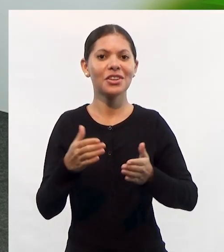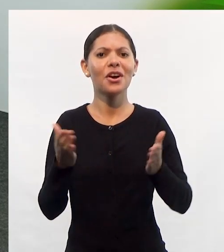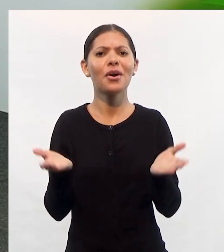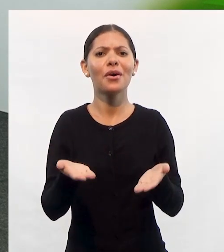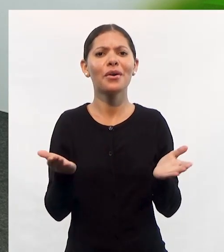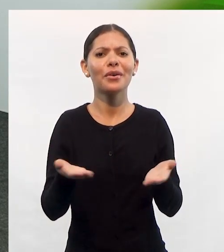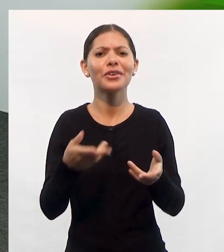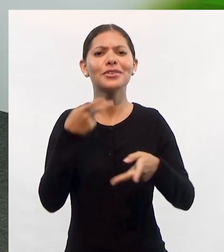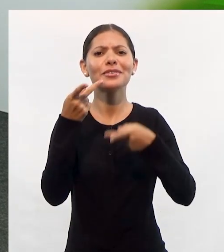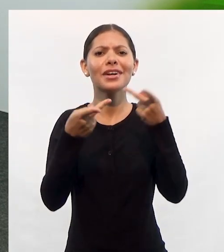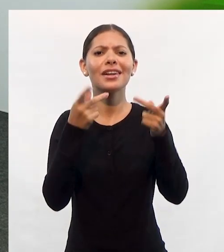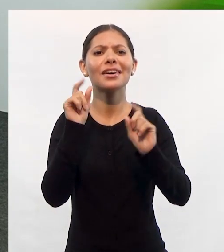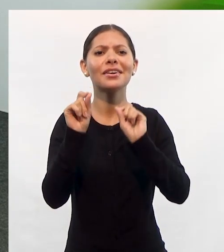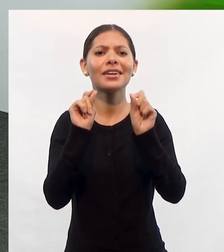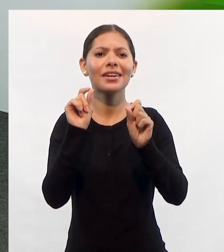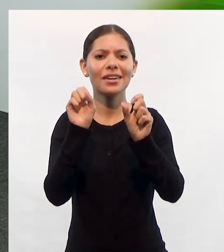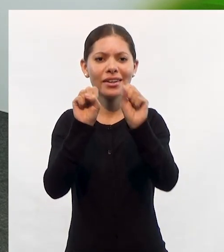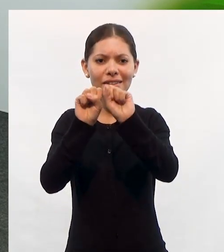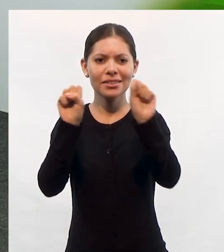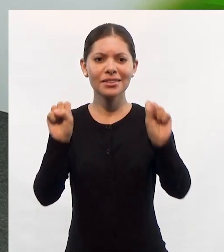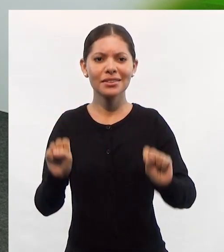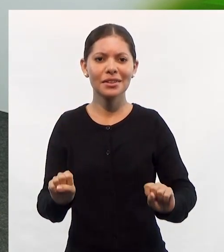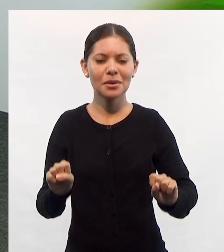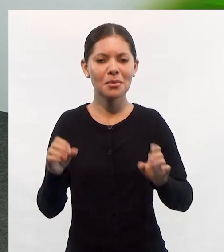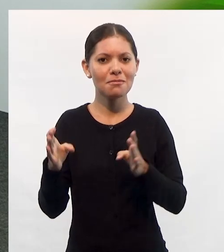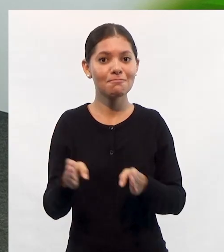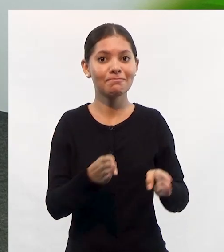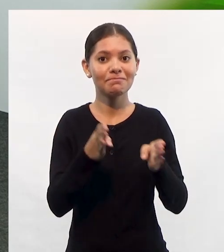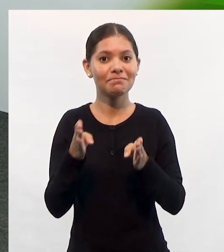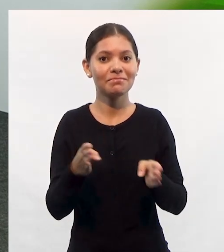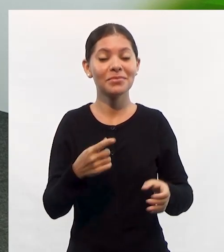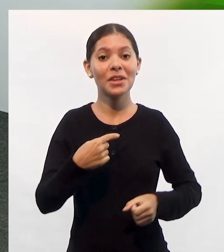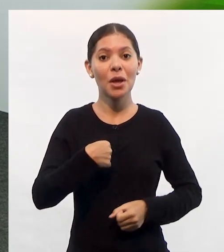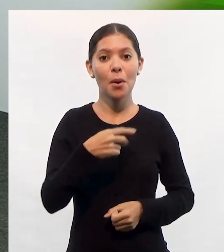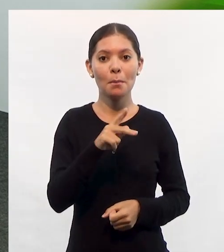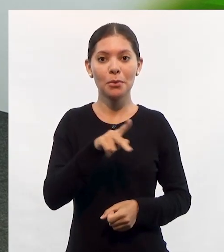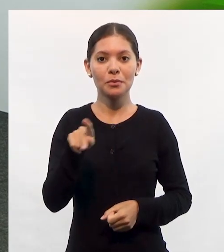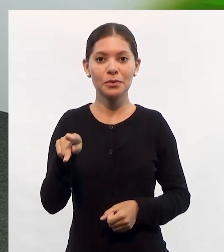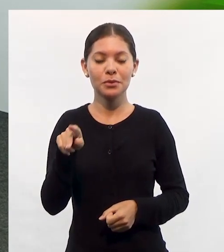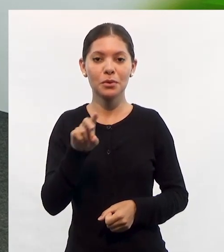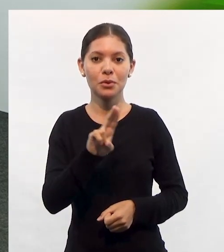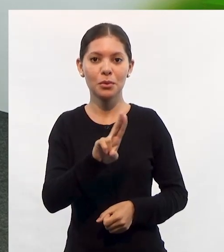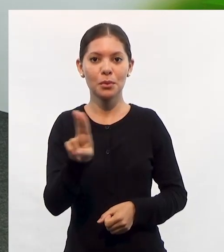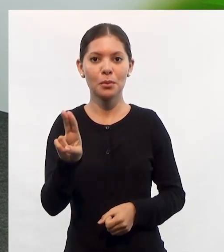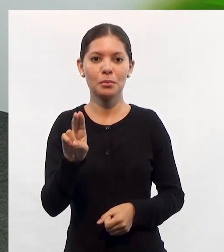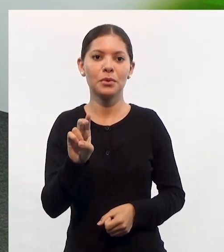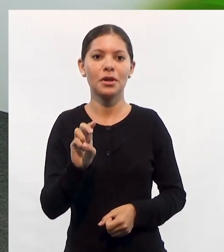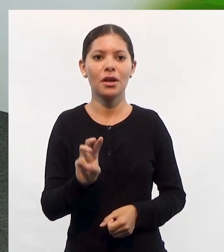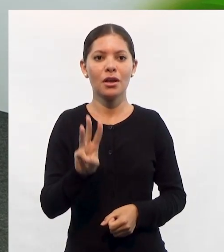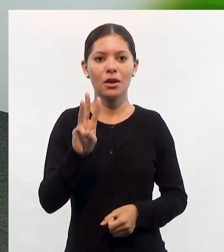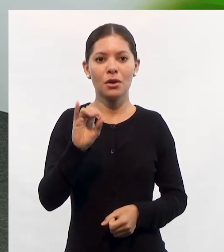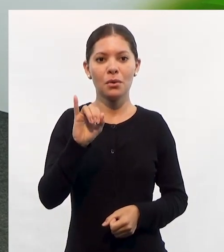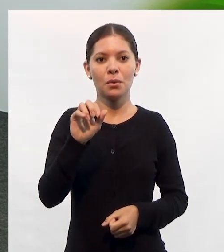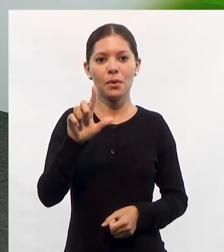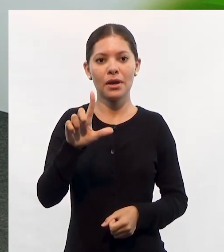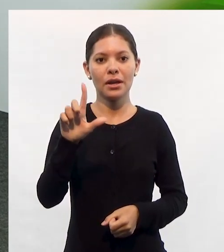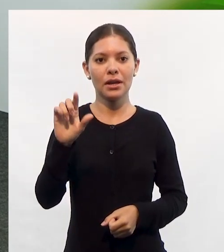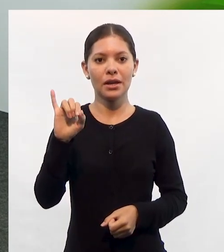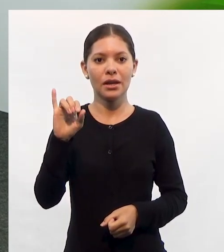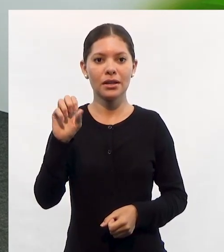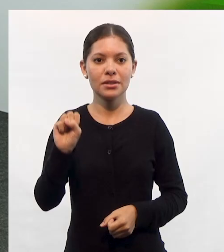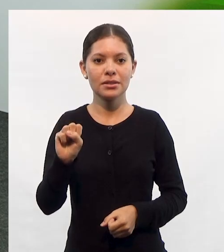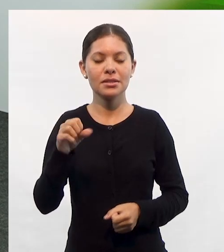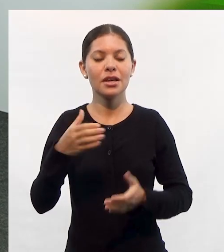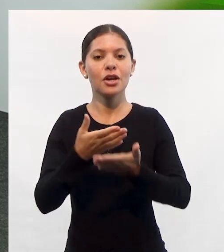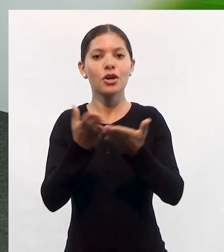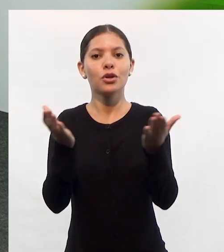iremos falar do Sistema de Traçado da Produção. Eu sou o professor Willis, vou estar com vocês durante